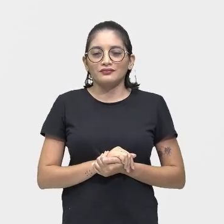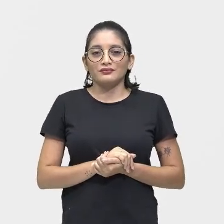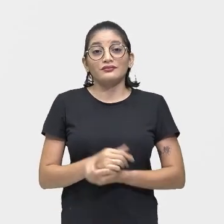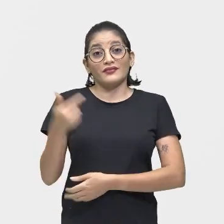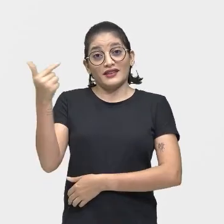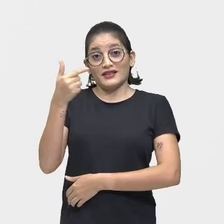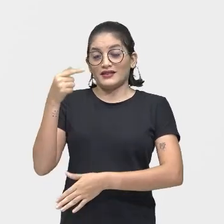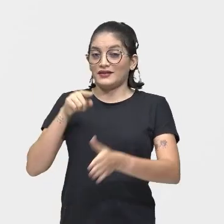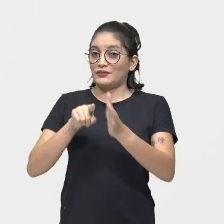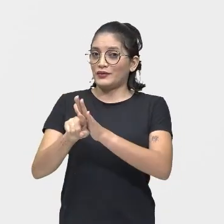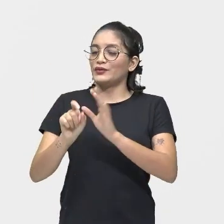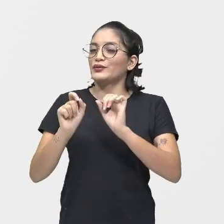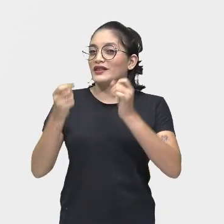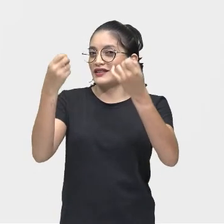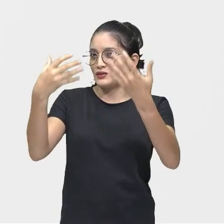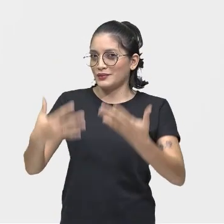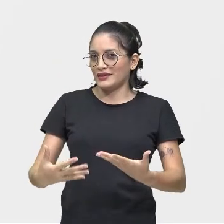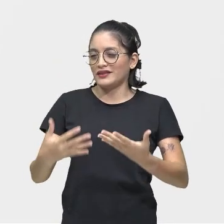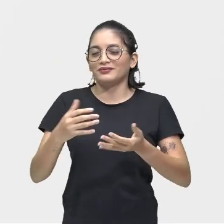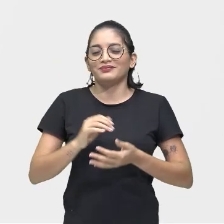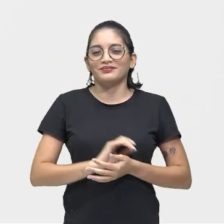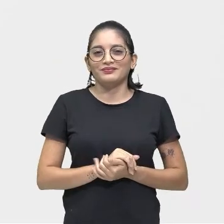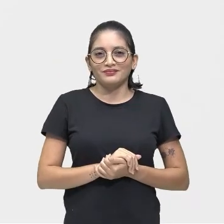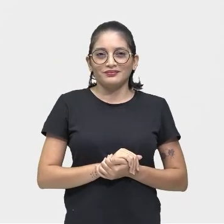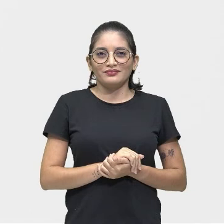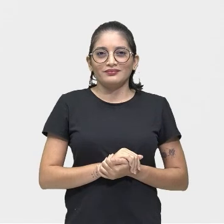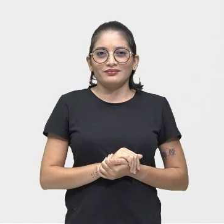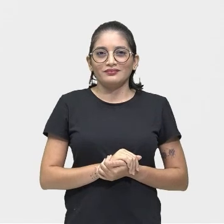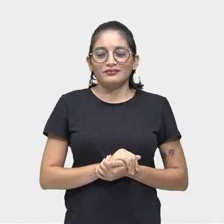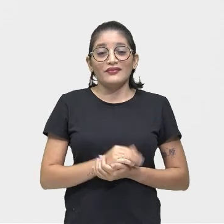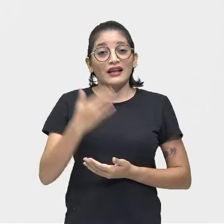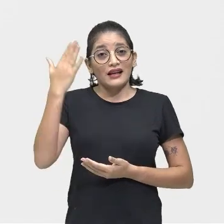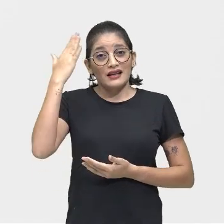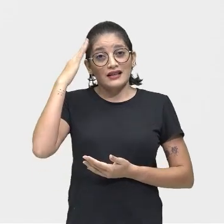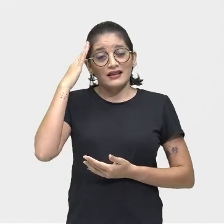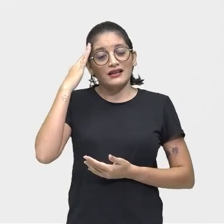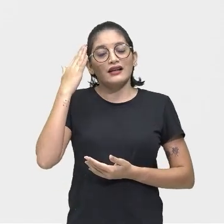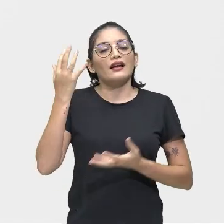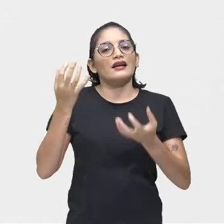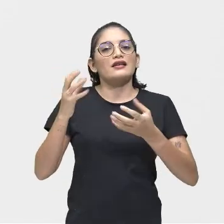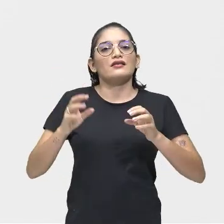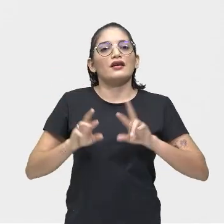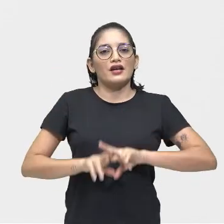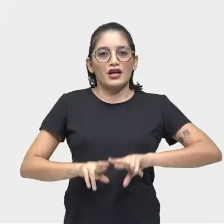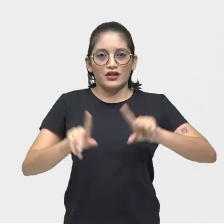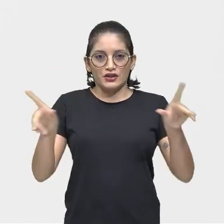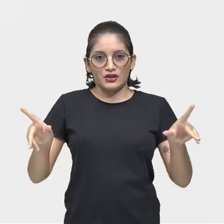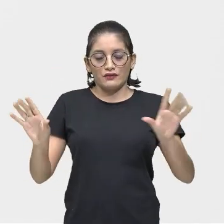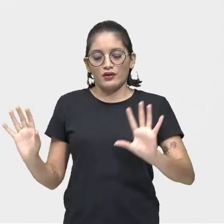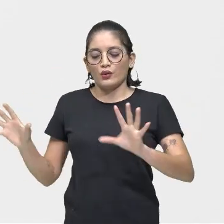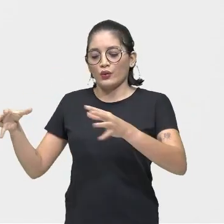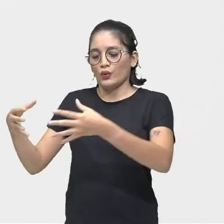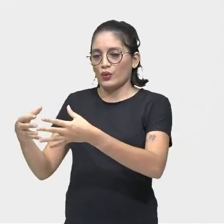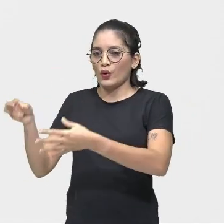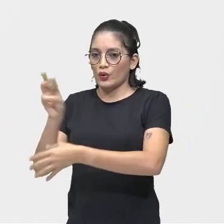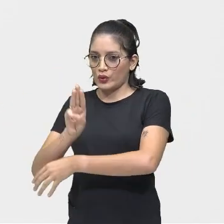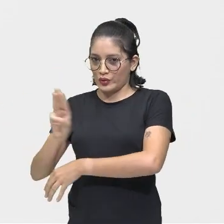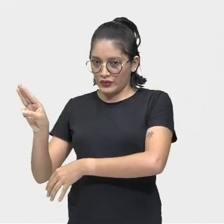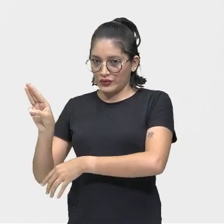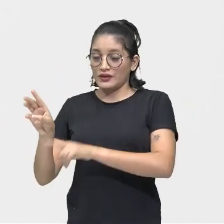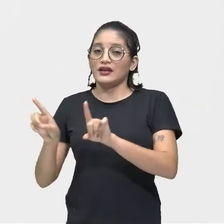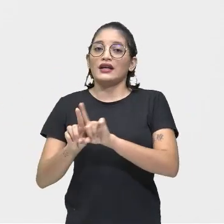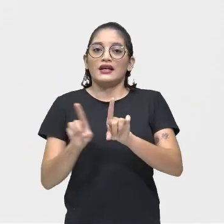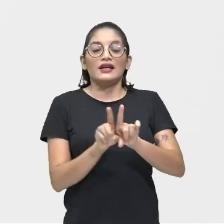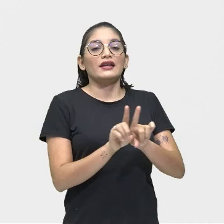Segunda questão, basicamente quer que a gente diferencie a atuação dos bandeirantes e